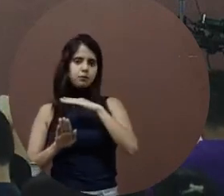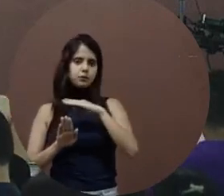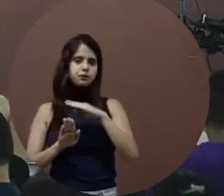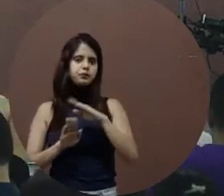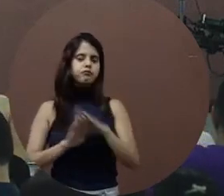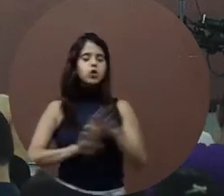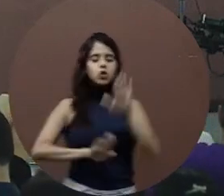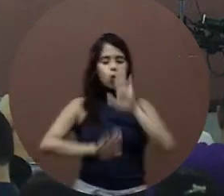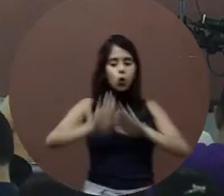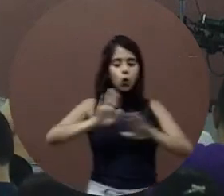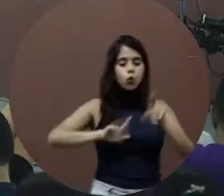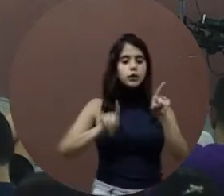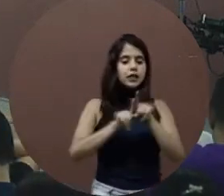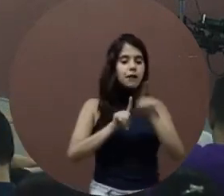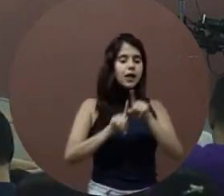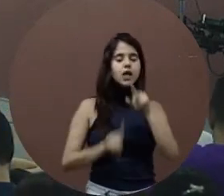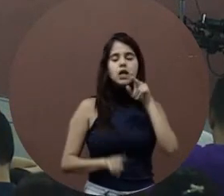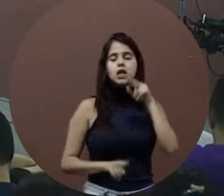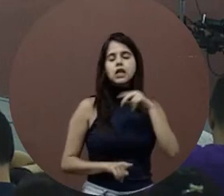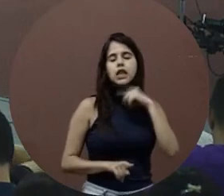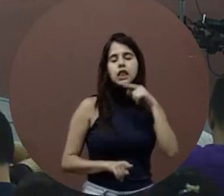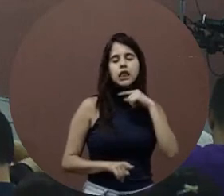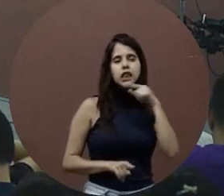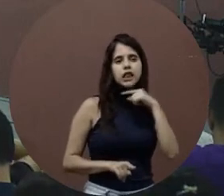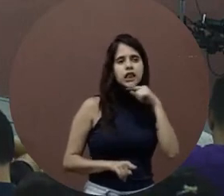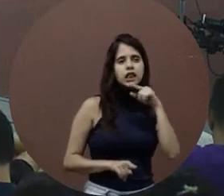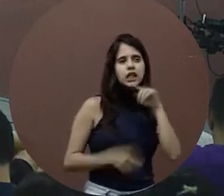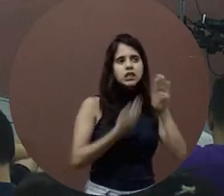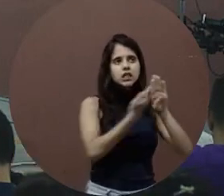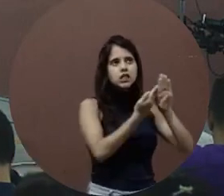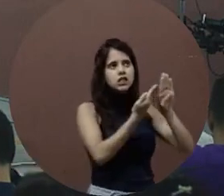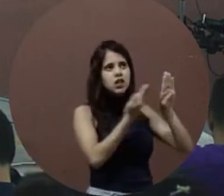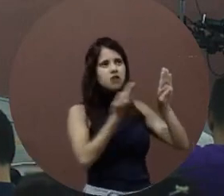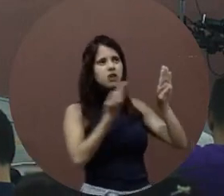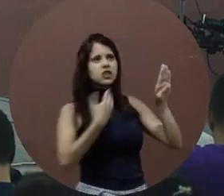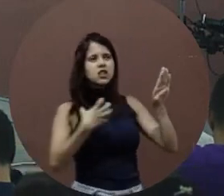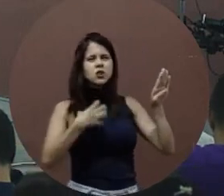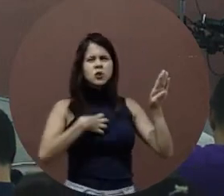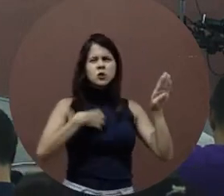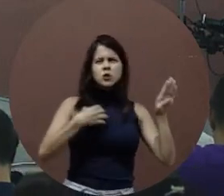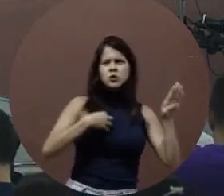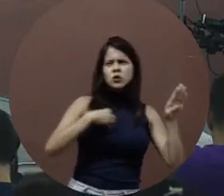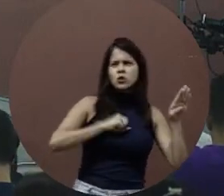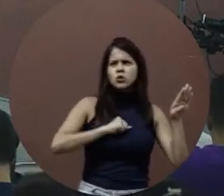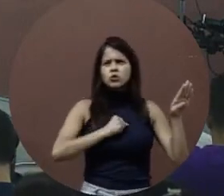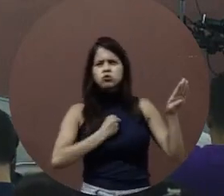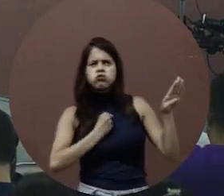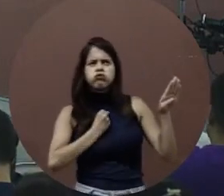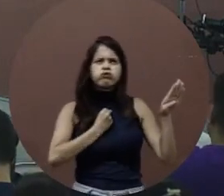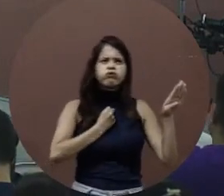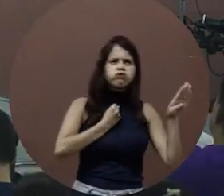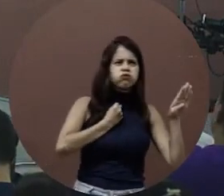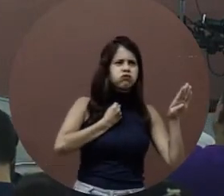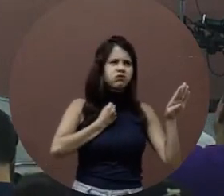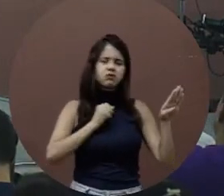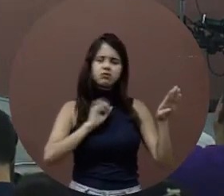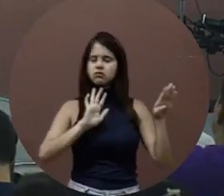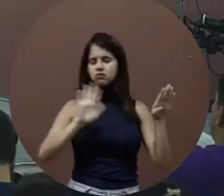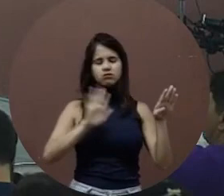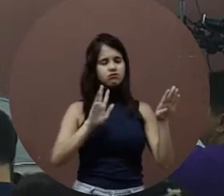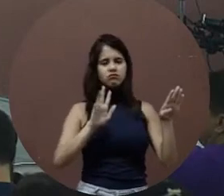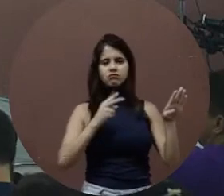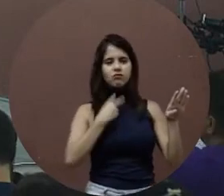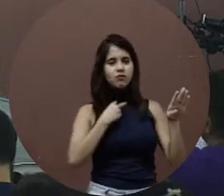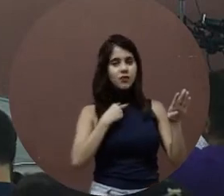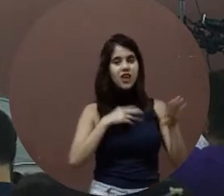Cuidem que ninguém fique afastado da graça de Deus e que nenhuma raiz de amargura brotando cause perturbação e que por meio dela muitos sejam contaminados. Tem gente que